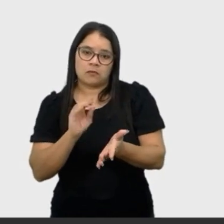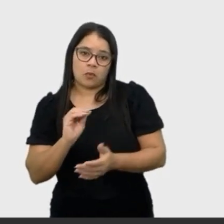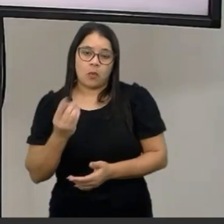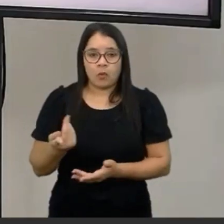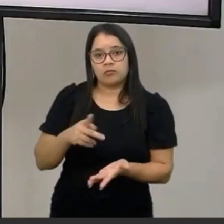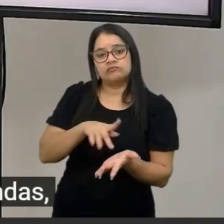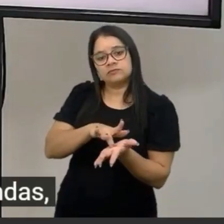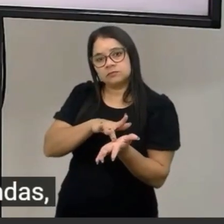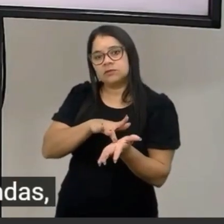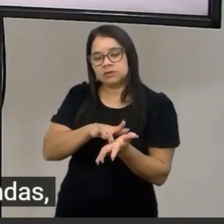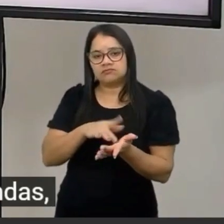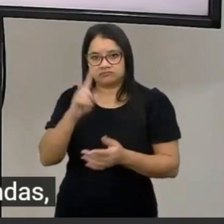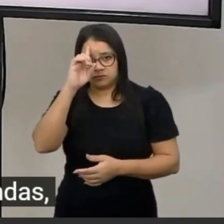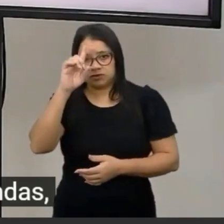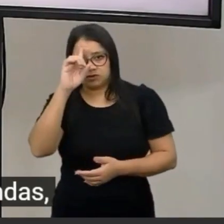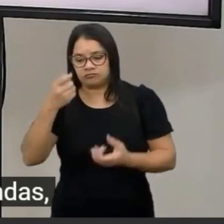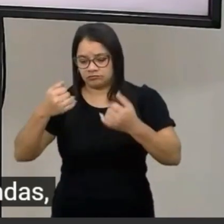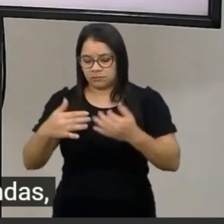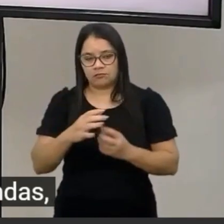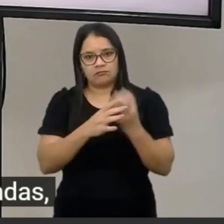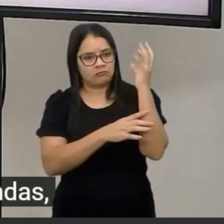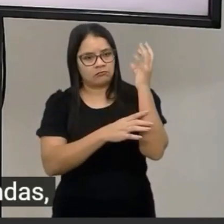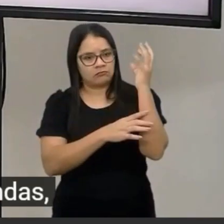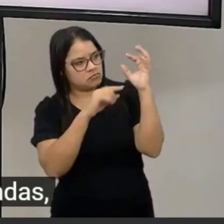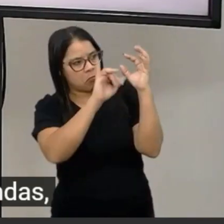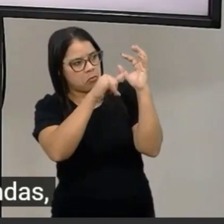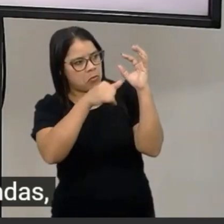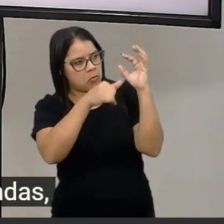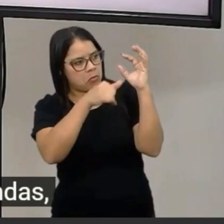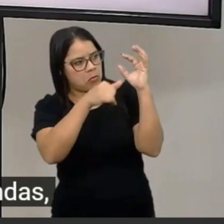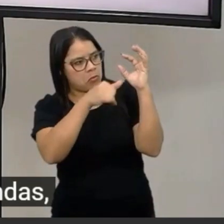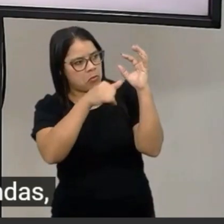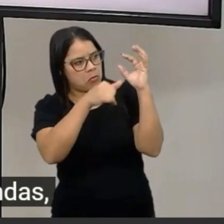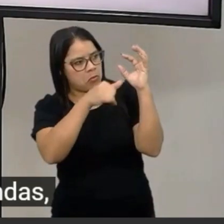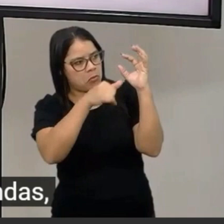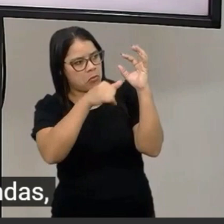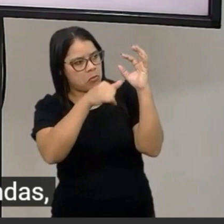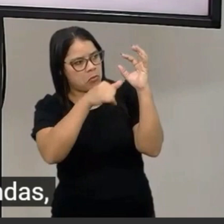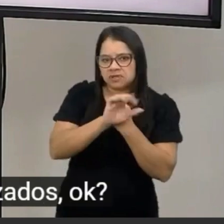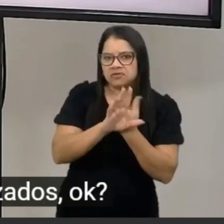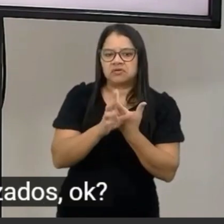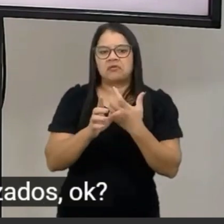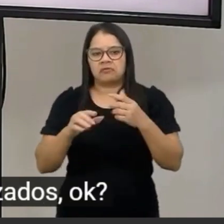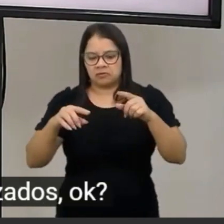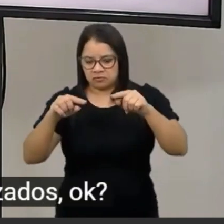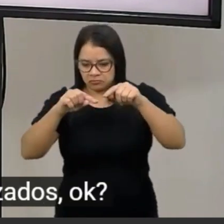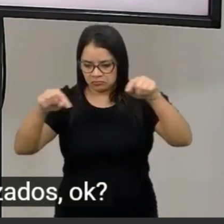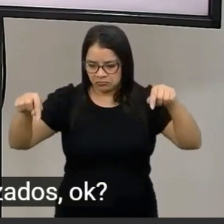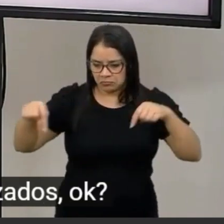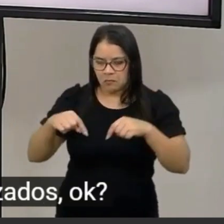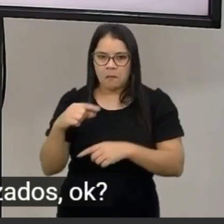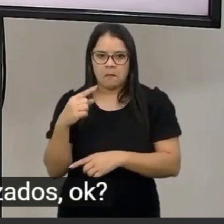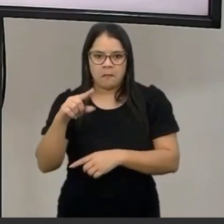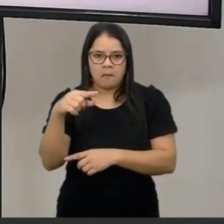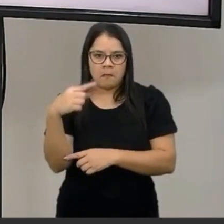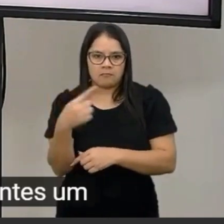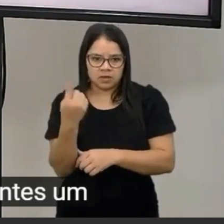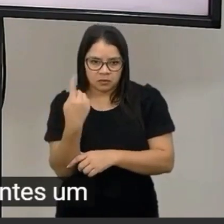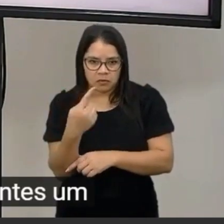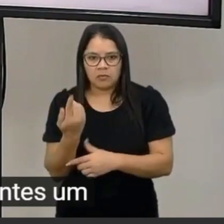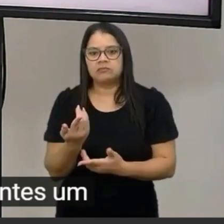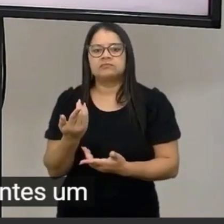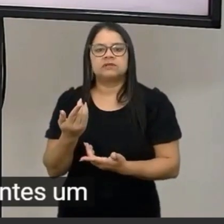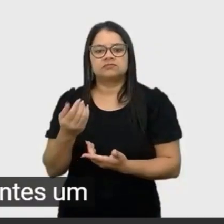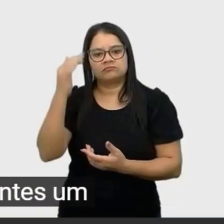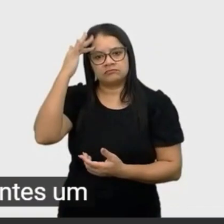ou simulação. Tá? Então, dia a dia, fale do poste de luz, do sensor do micro-ondas, da luz do micro-ondas, que são todos sensores automatizados,